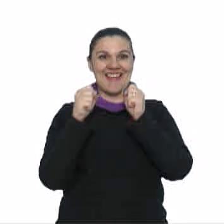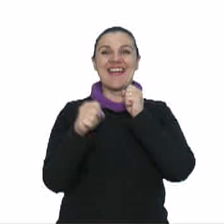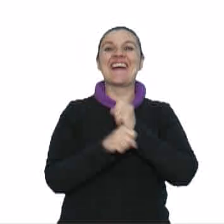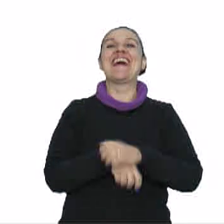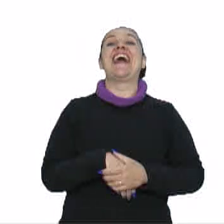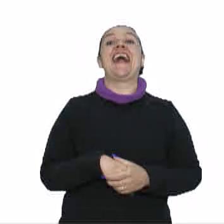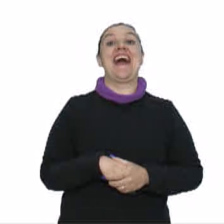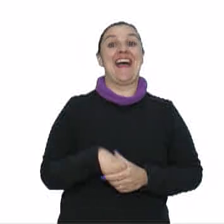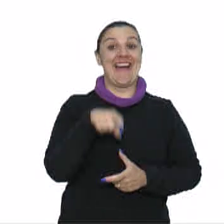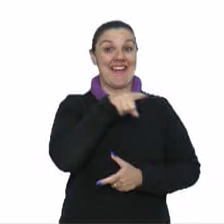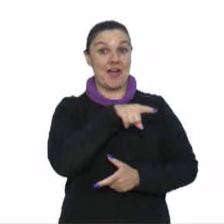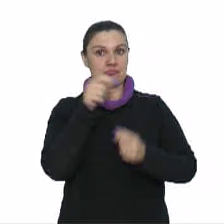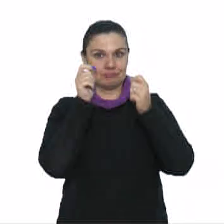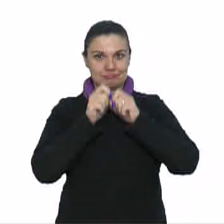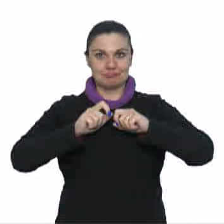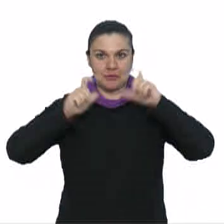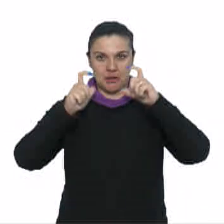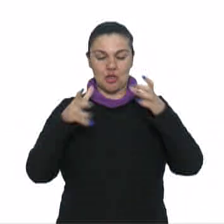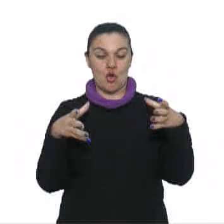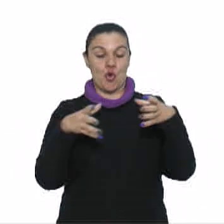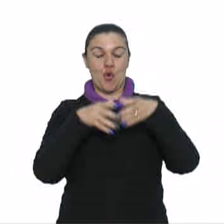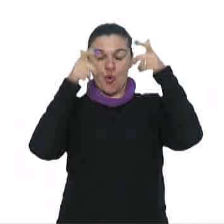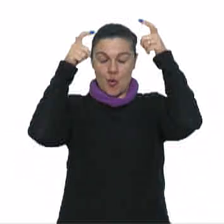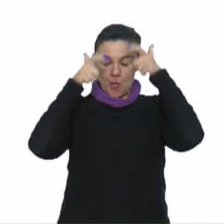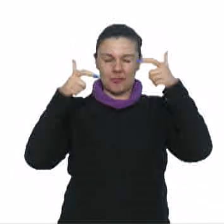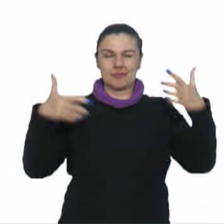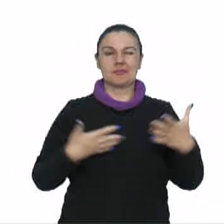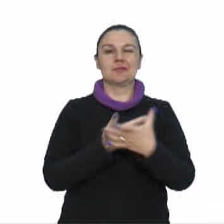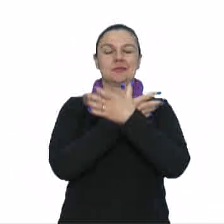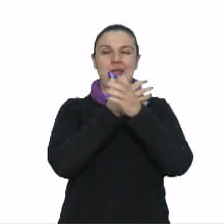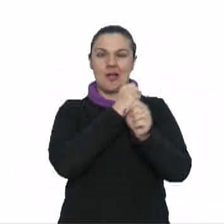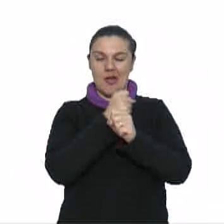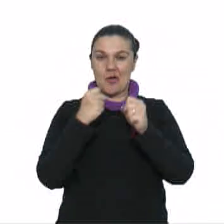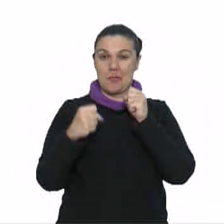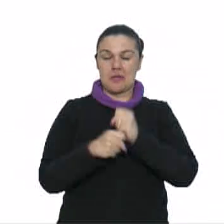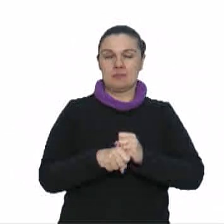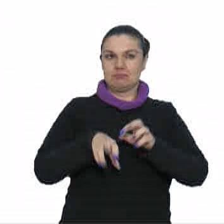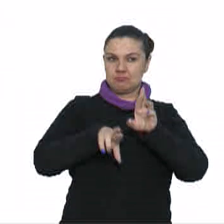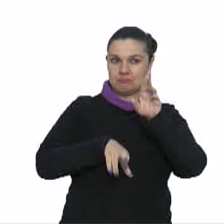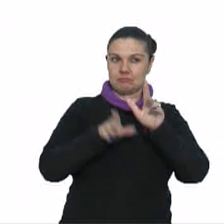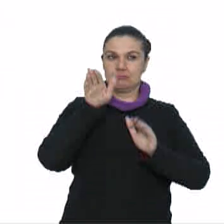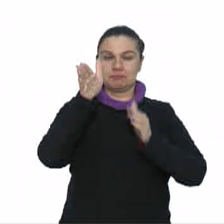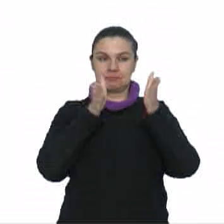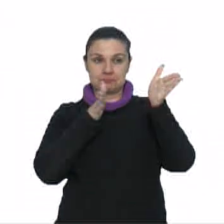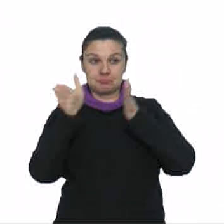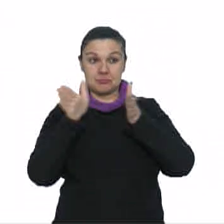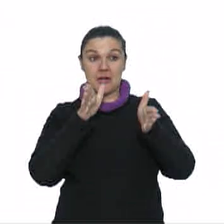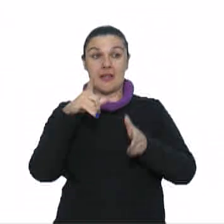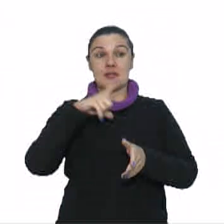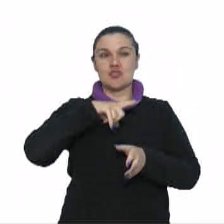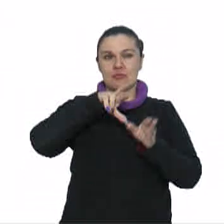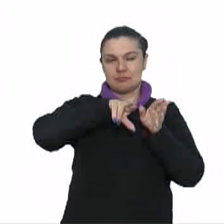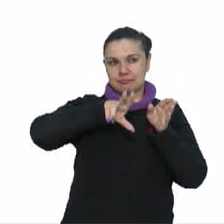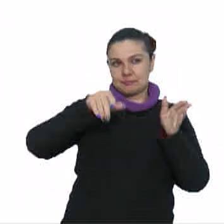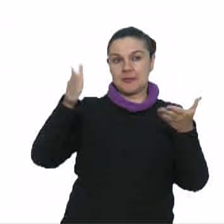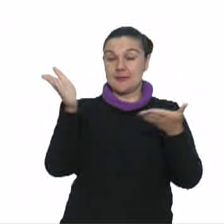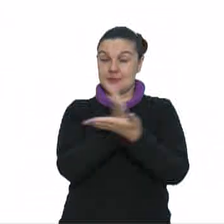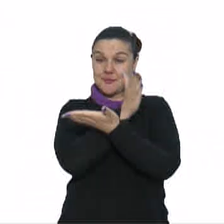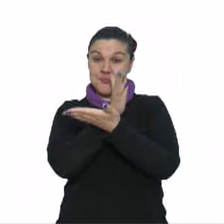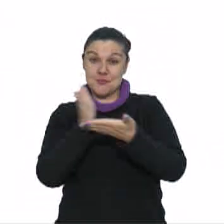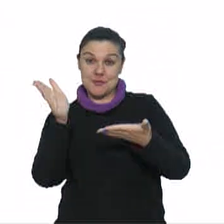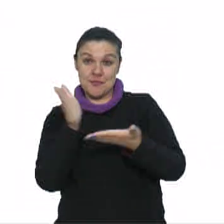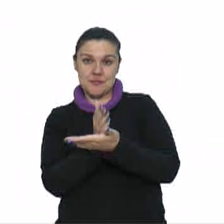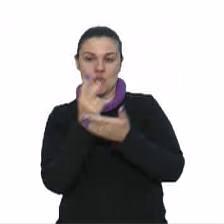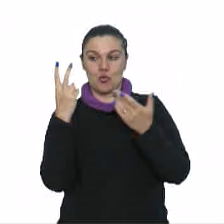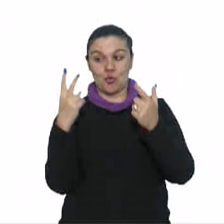Agora se prepare. Império Azteca apresentava uma sociedade complexa e estratificada. Haviam várias divisões dentro